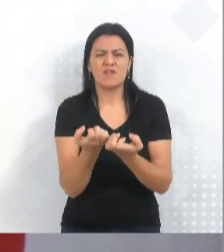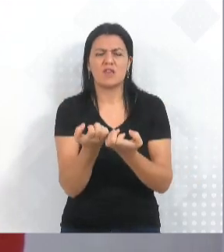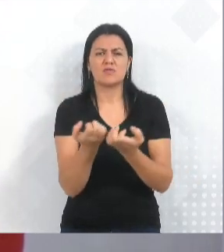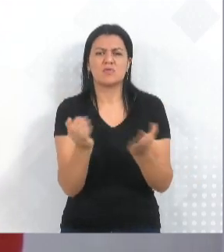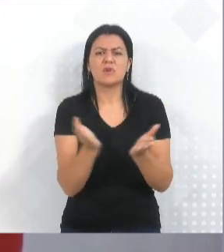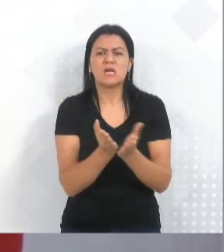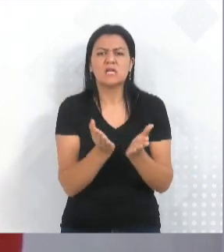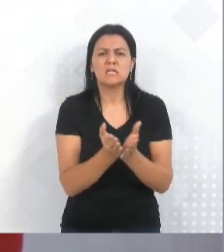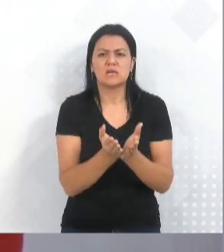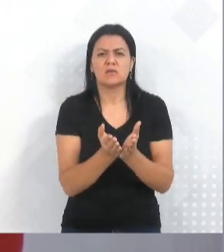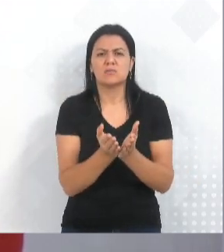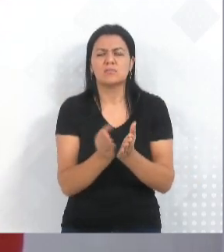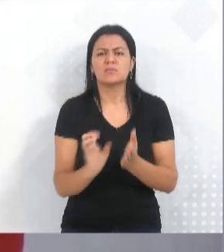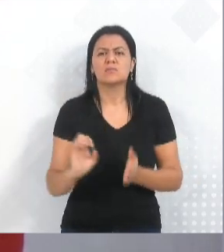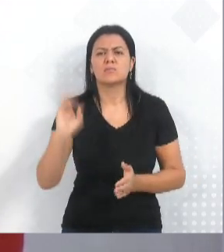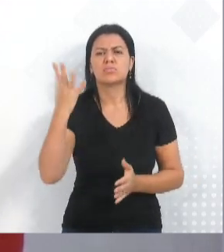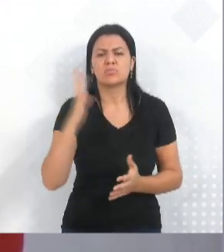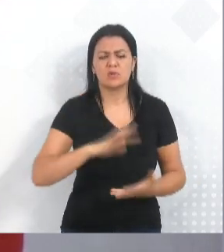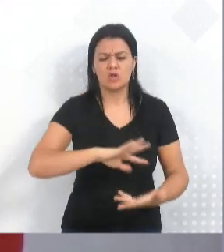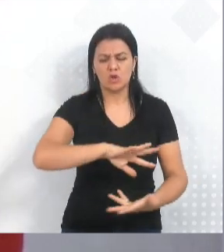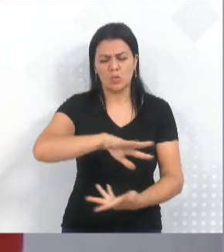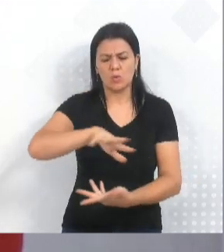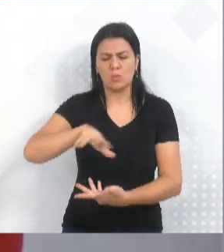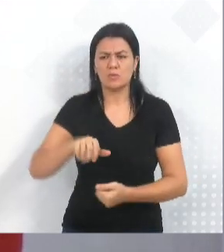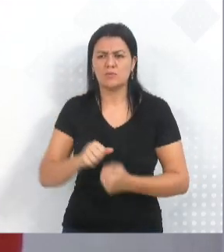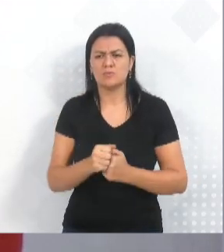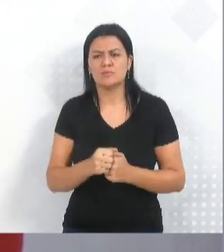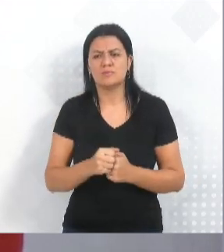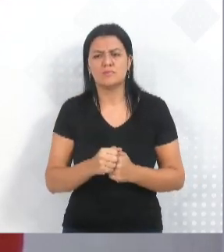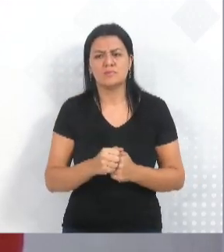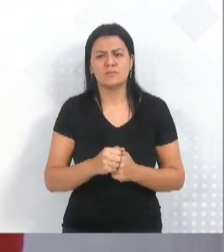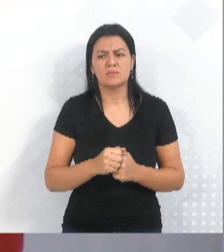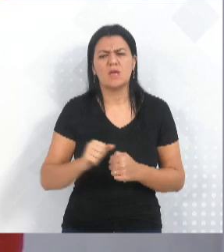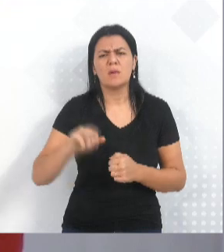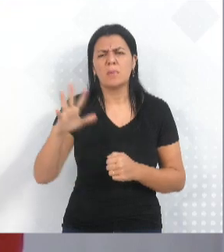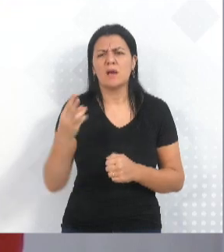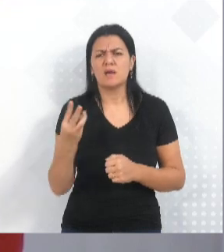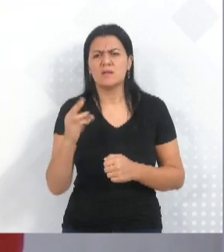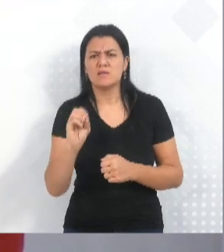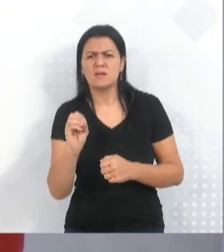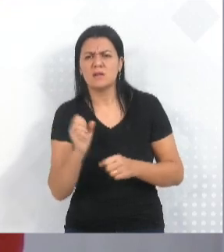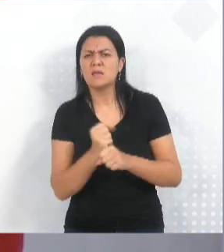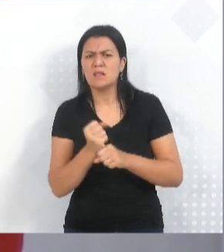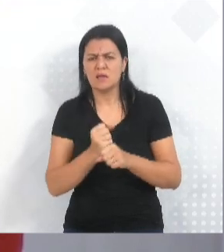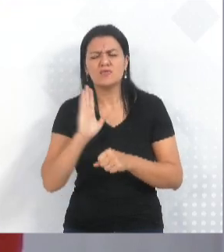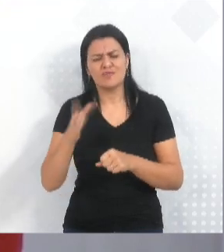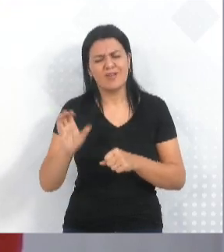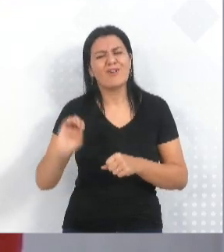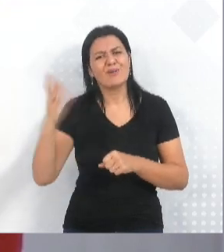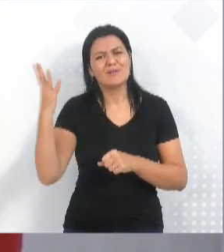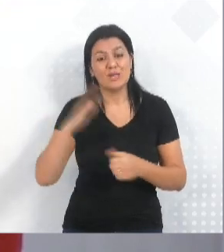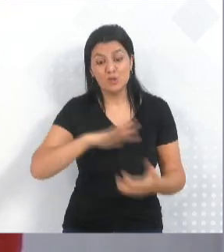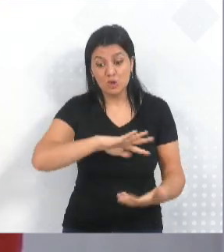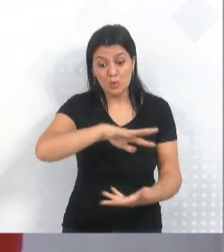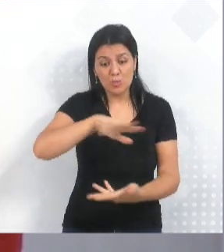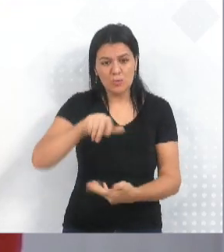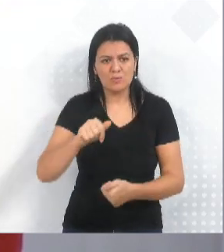mundo. E há mais de 30 anos acontece a Marcha para Jesus em todo o mundo. E Blumenau